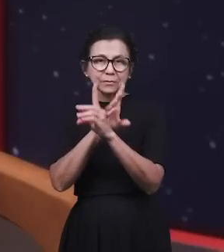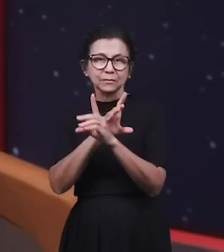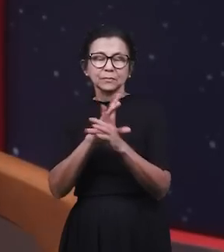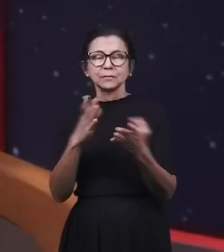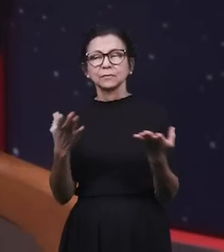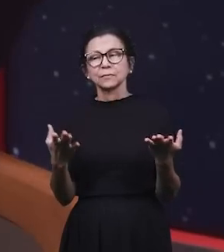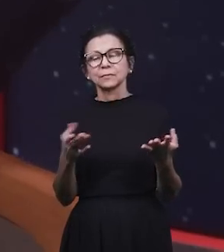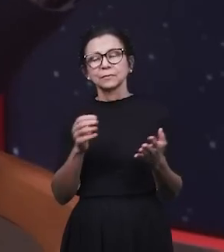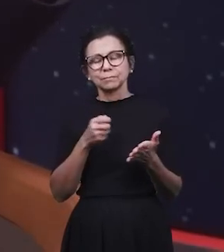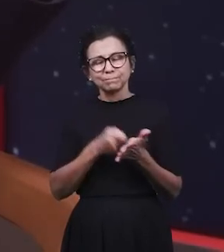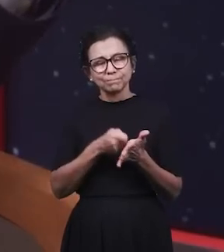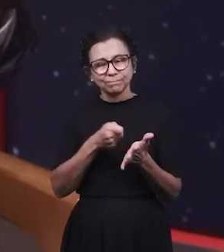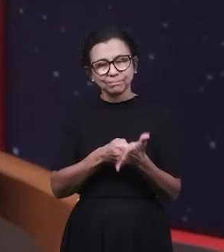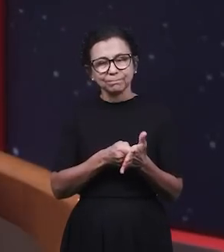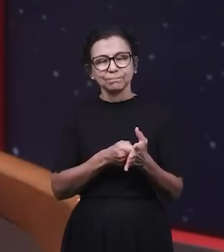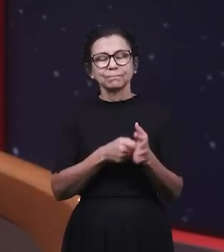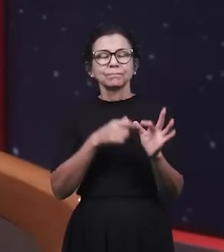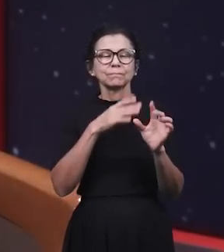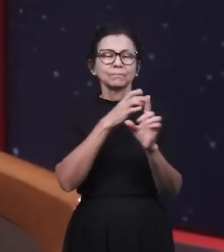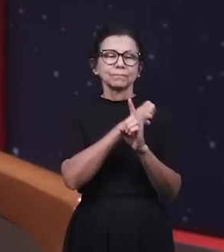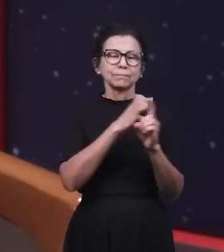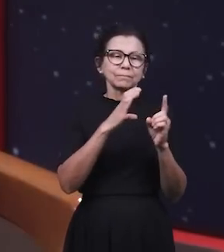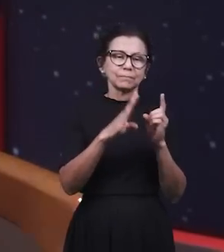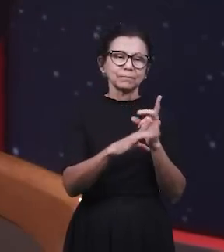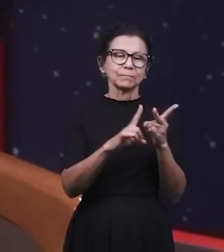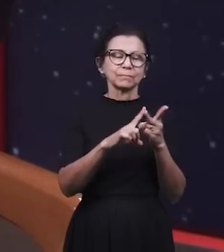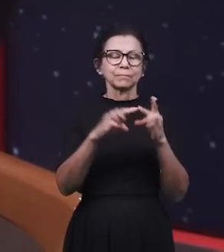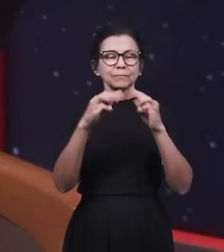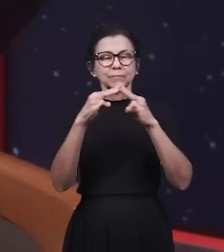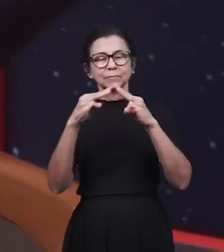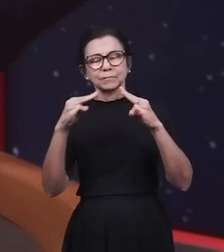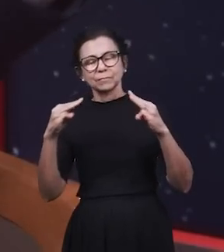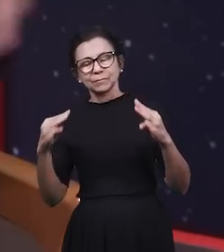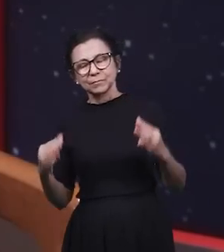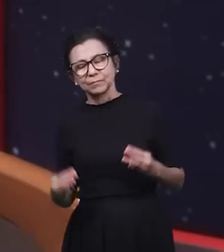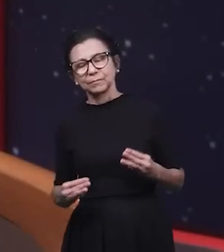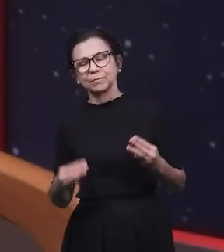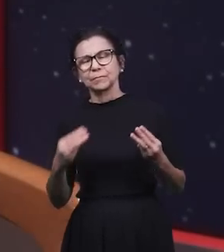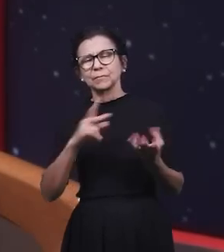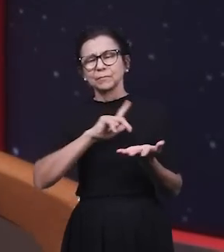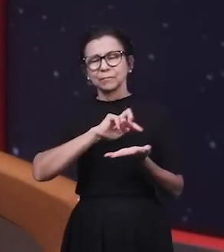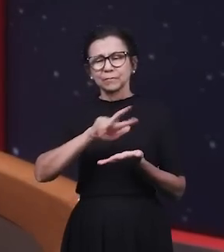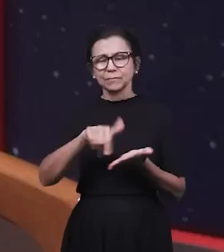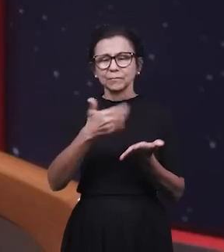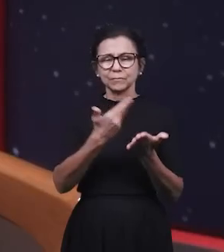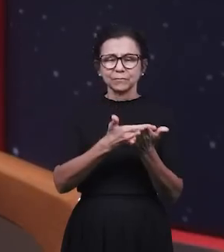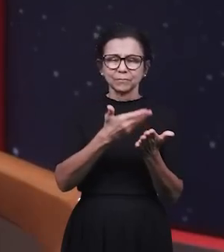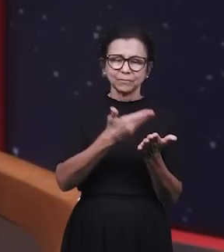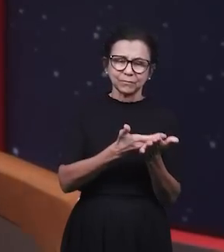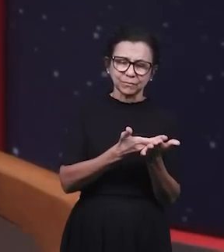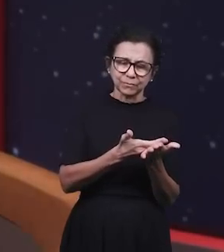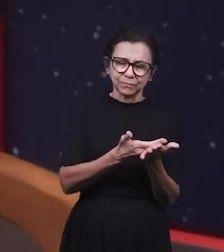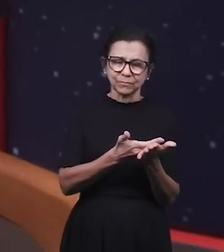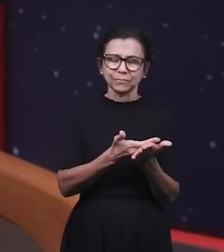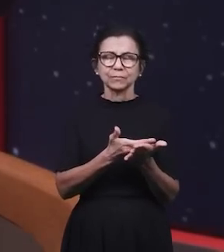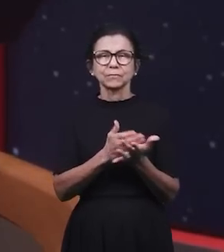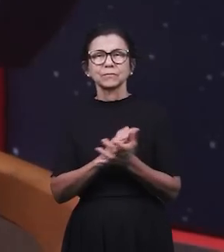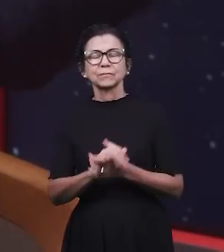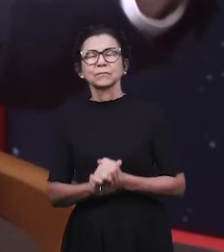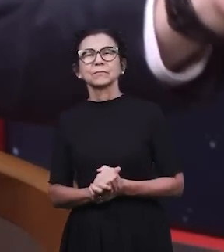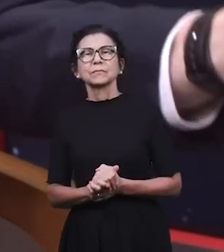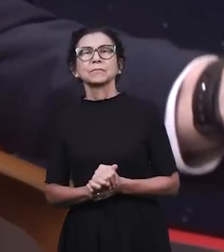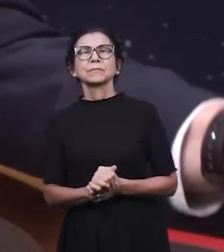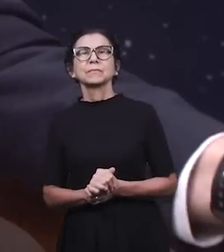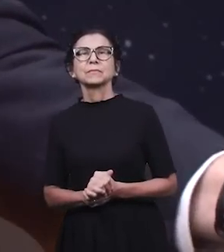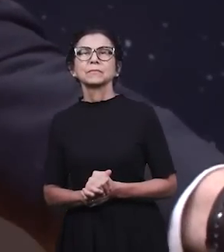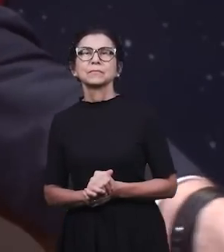doutrina, escola bíblica, Manaim, verdade relativa, verdade absoluta. E